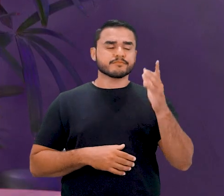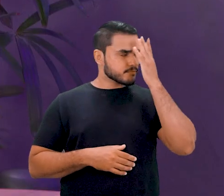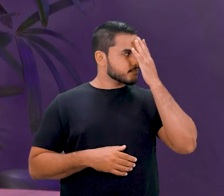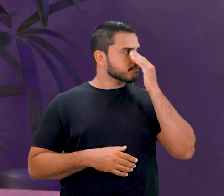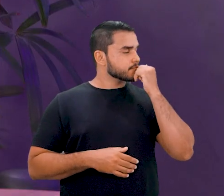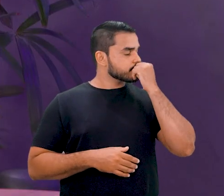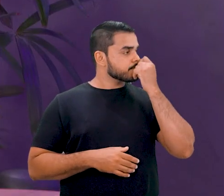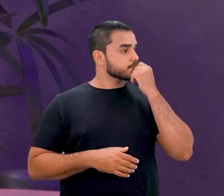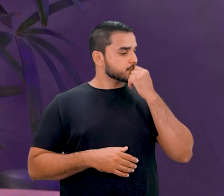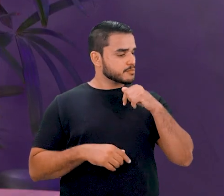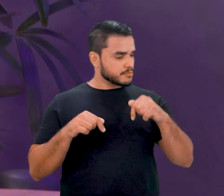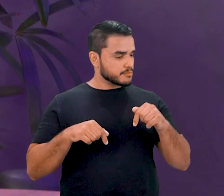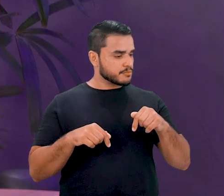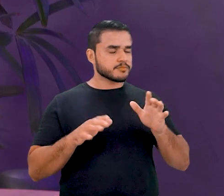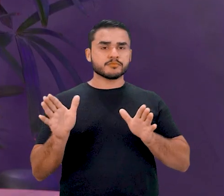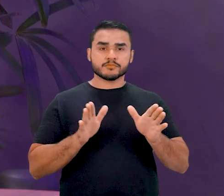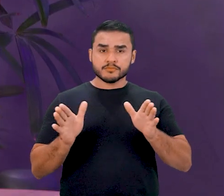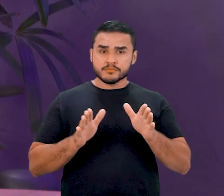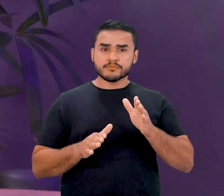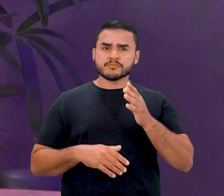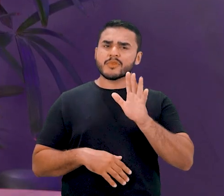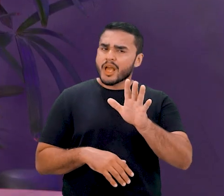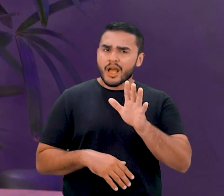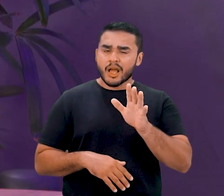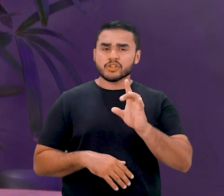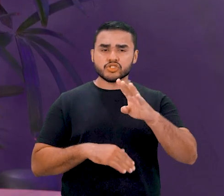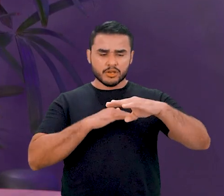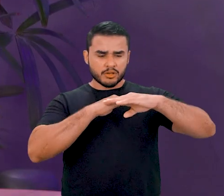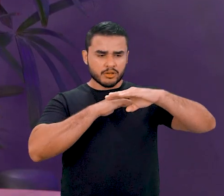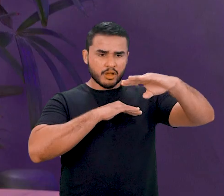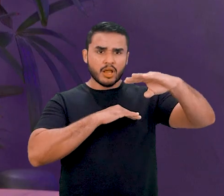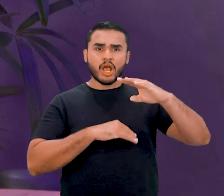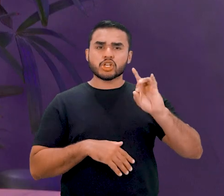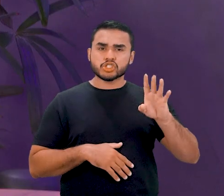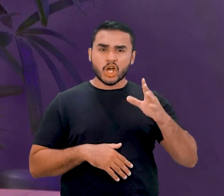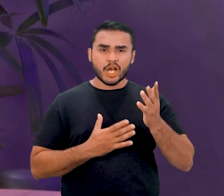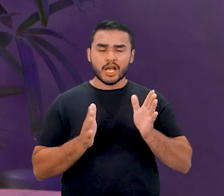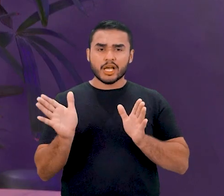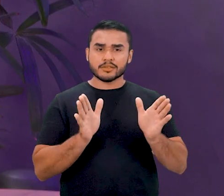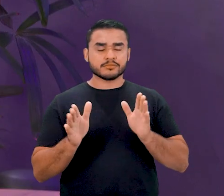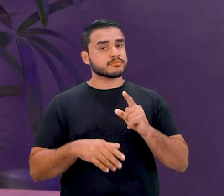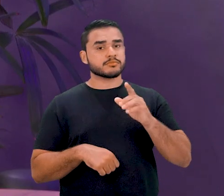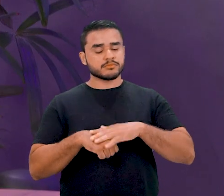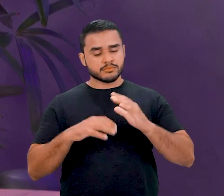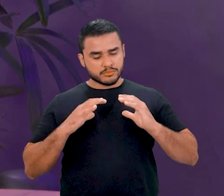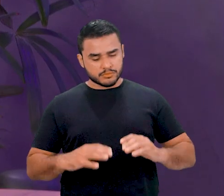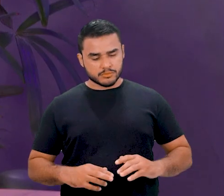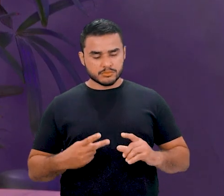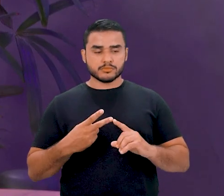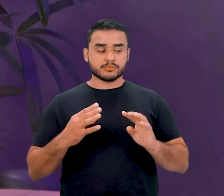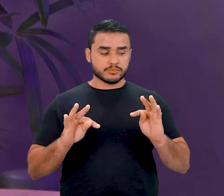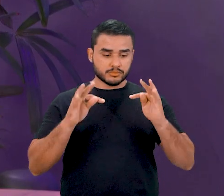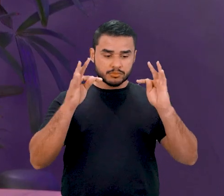que, às vezes, a acessibilidade não é algo tão complexo assim. E também não é só uma rampa. Né? Acessibilidade é atitude, é